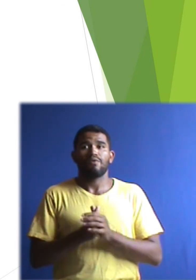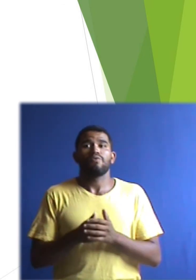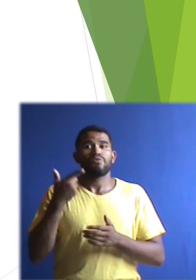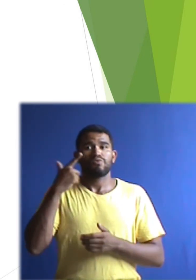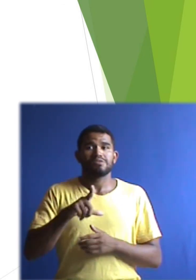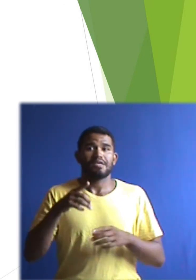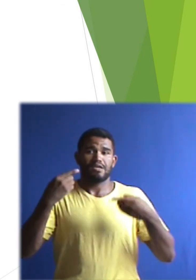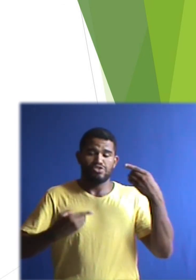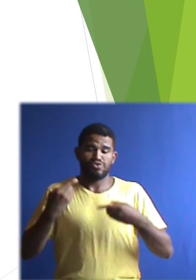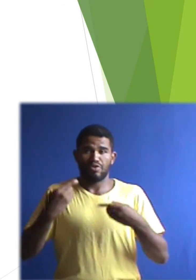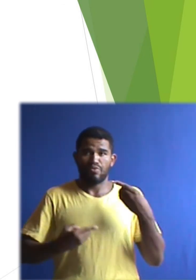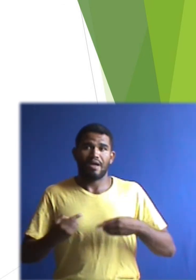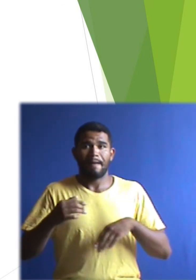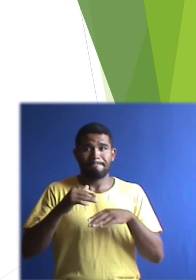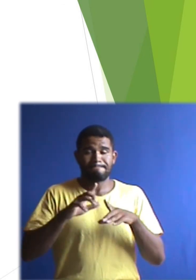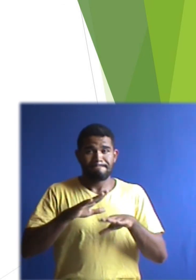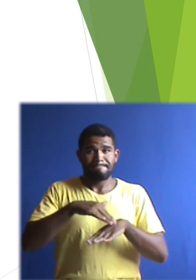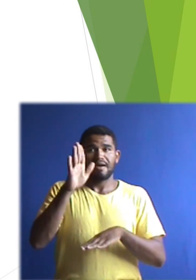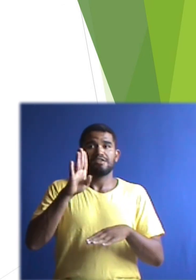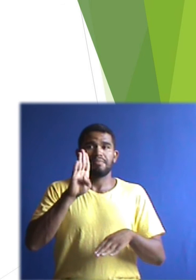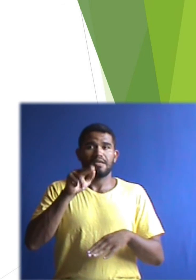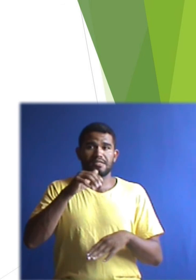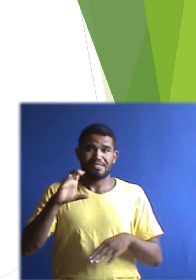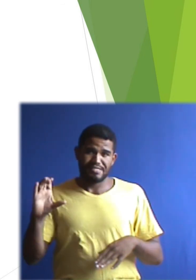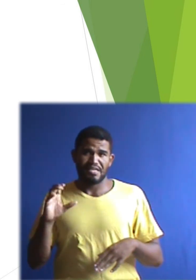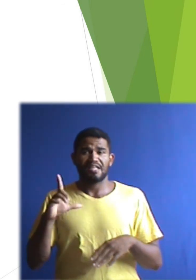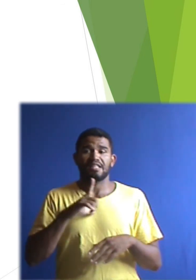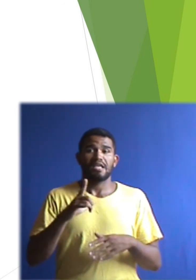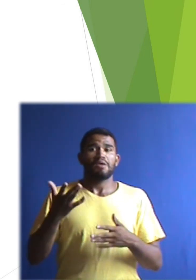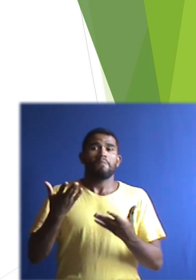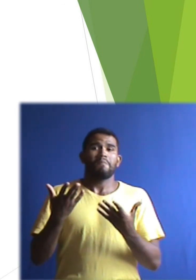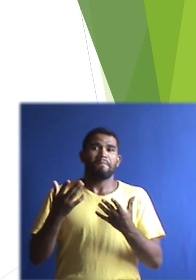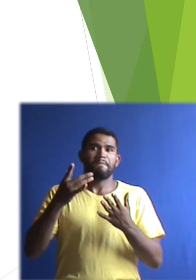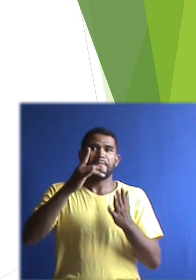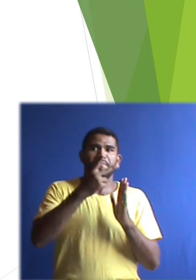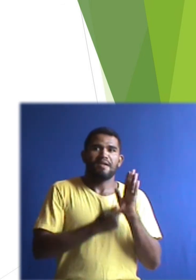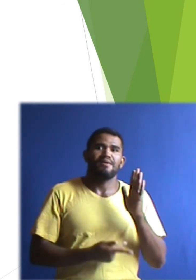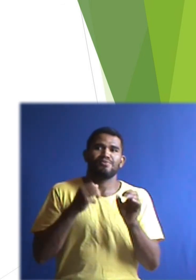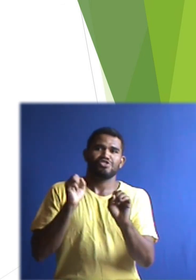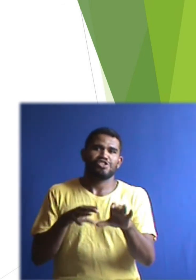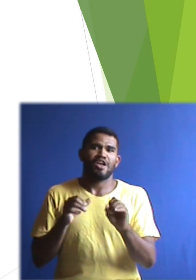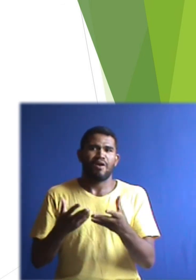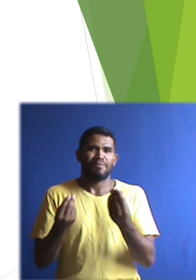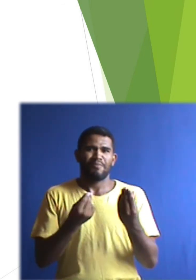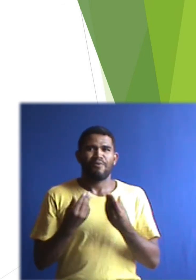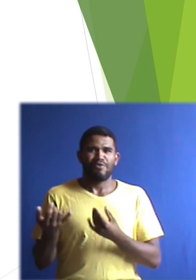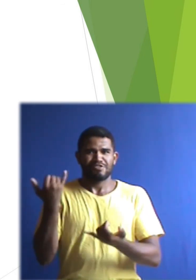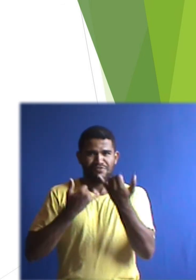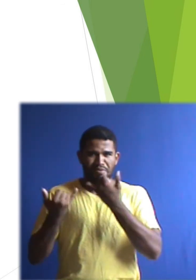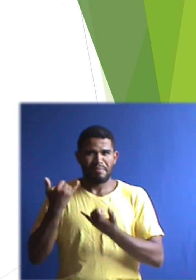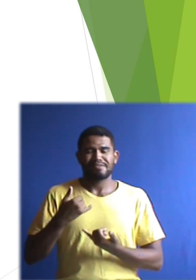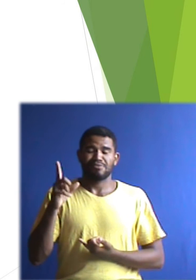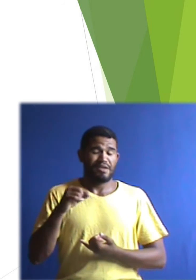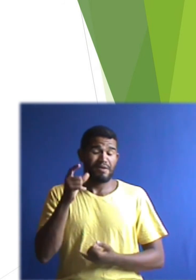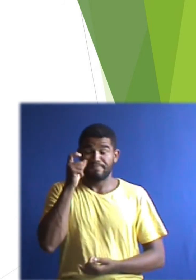consegue dialogar mais com a BNCC. Tem uns materiais muito bacanas. Tem até plano de aula aí para vocês baixarem, para terem